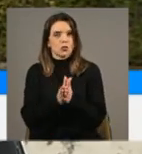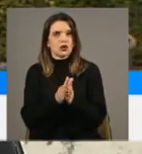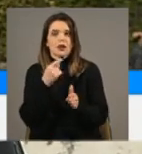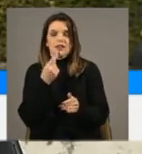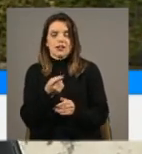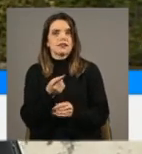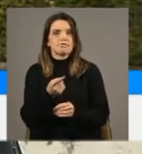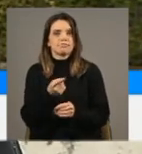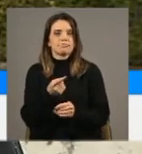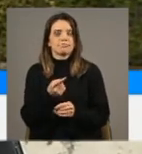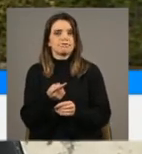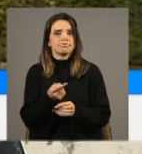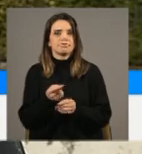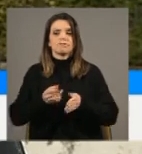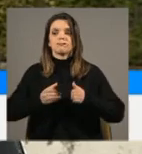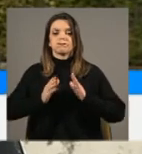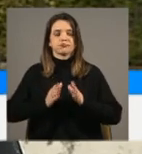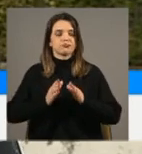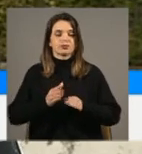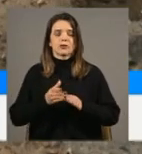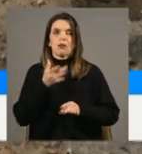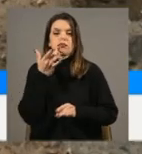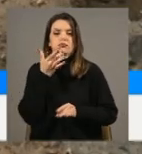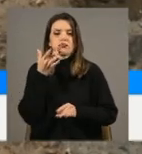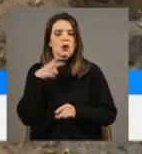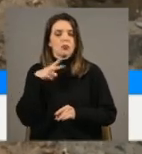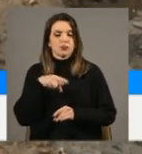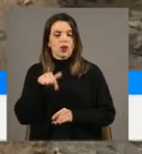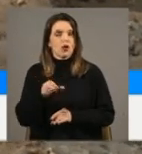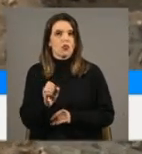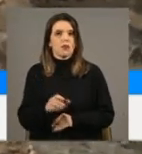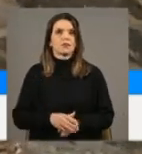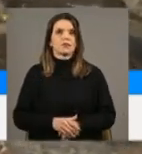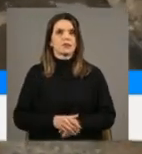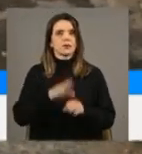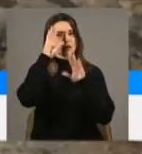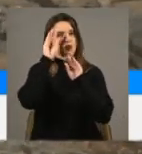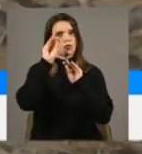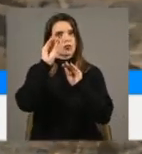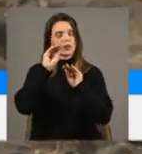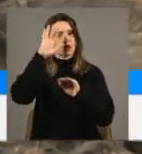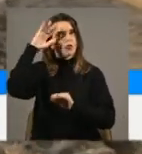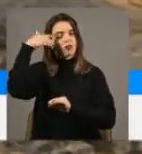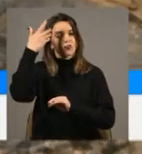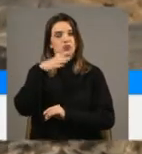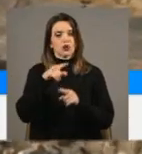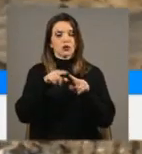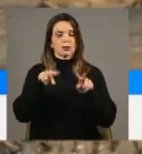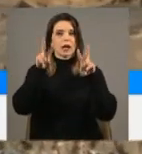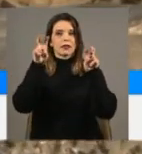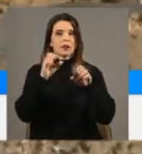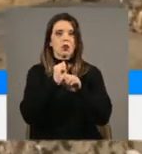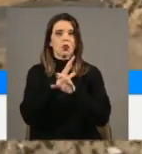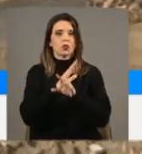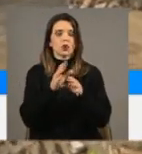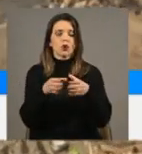todos disseram que não há excesso de médicos neste momento em Portugal. A formação no futuro hospital é o outro dos temas que diz respeito ao Conselho Médico